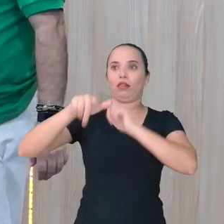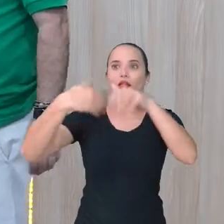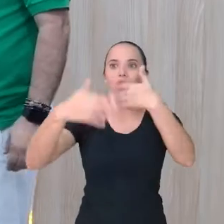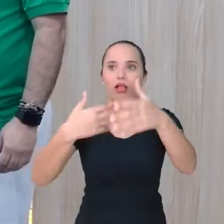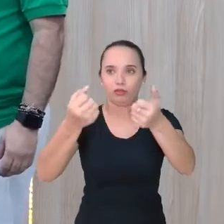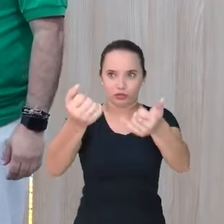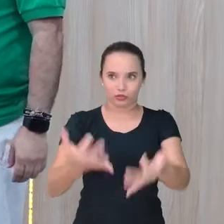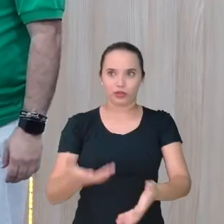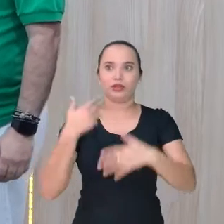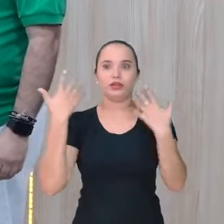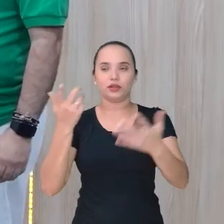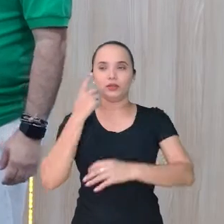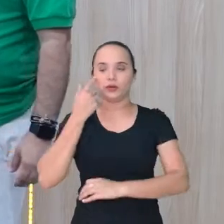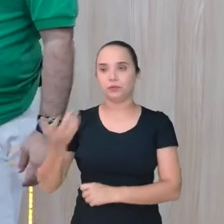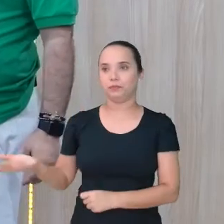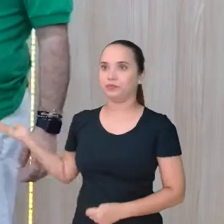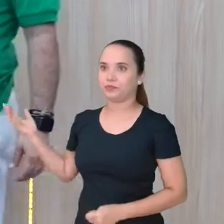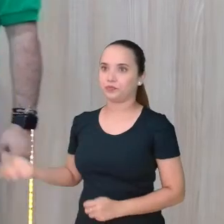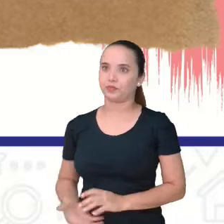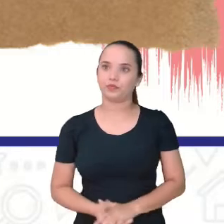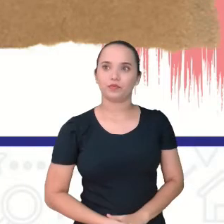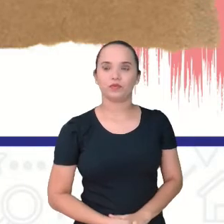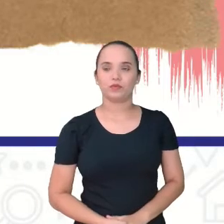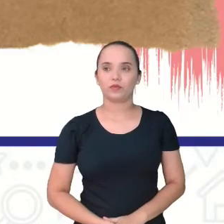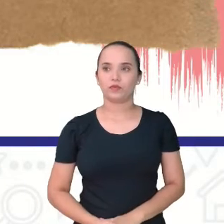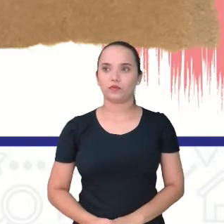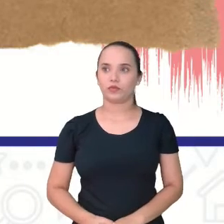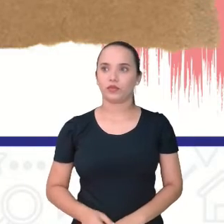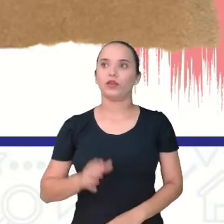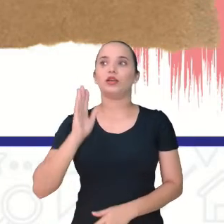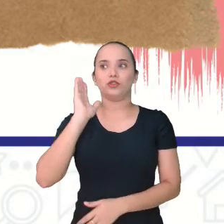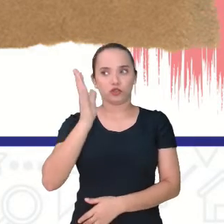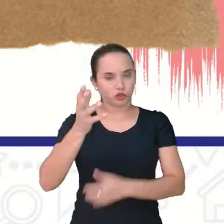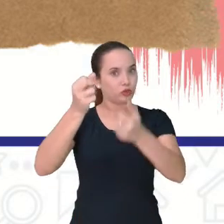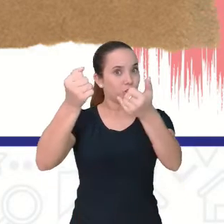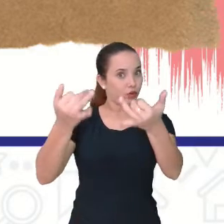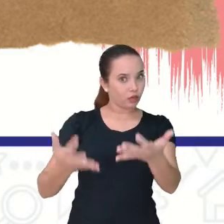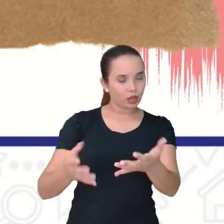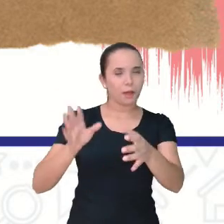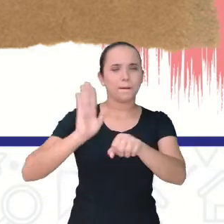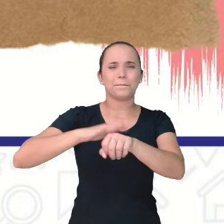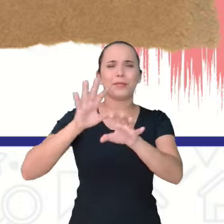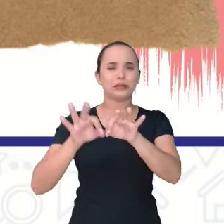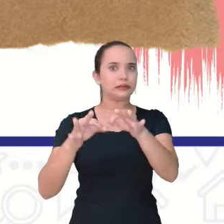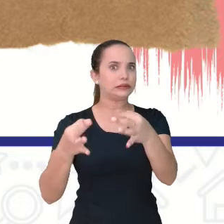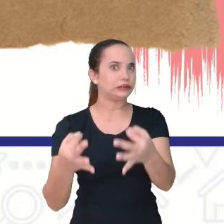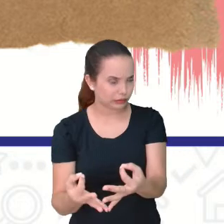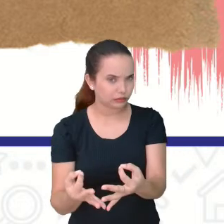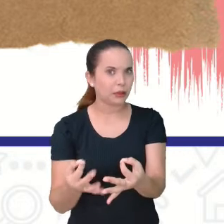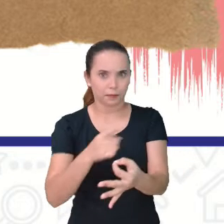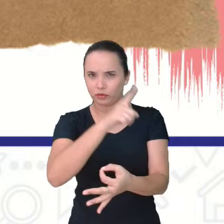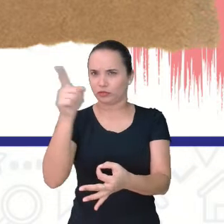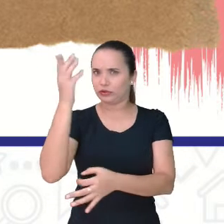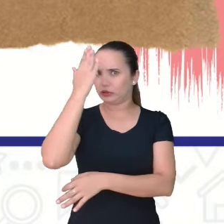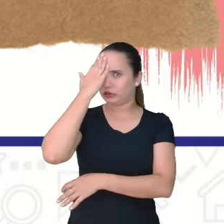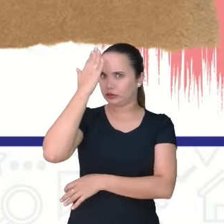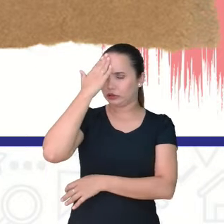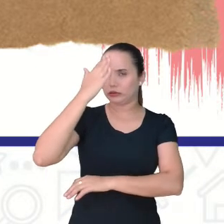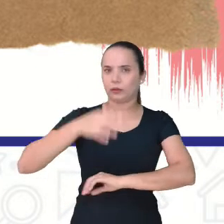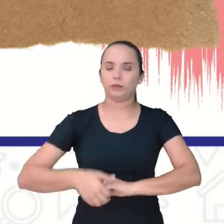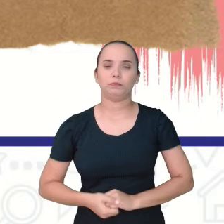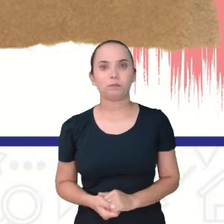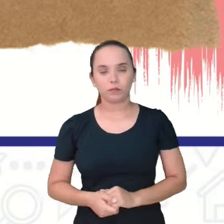era o federado? Aqui, ó, a gente explicou de forma mais inteligível aí para vocês, de forma mais